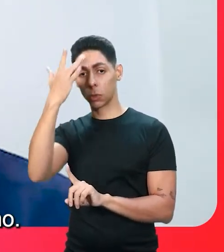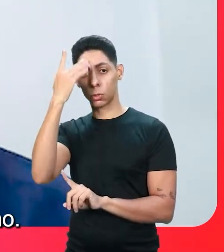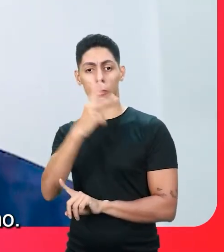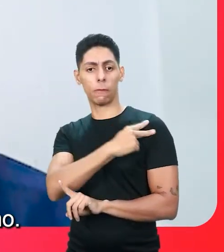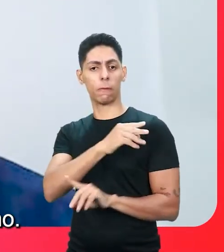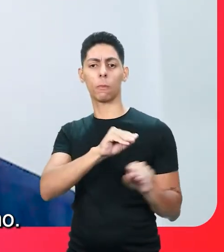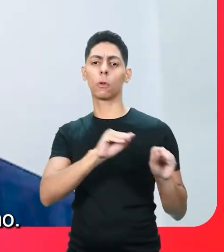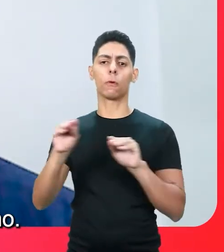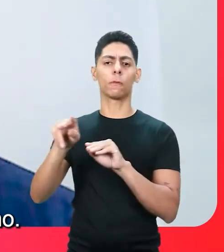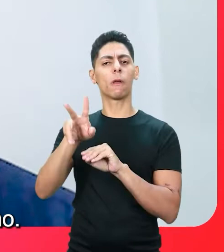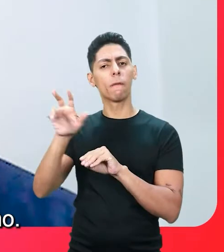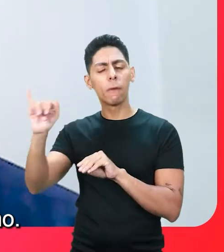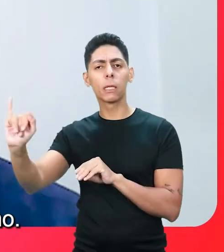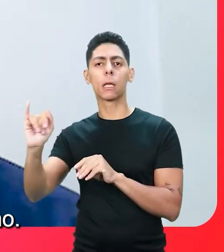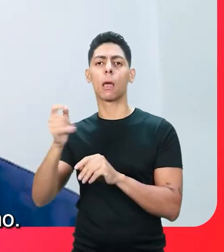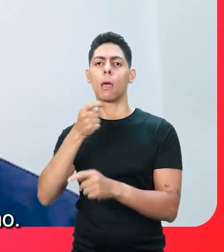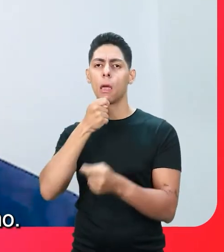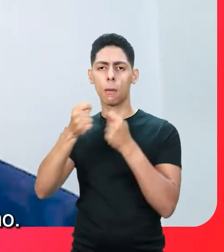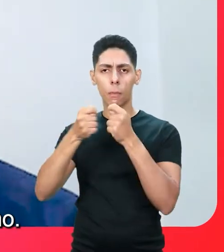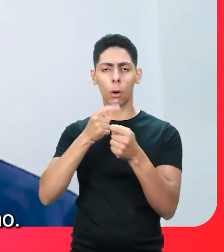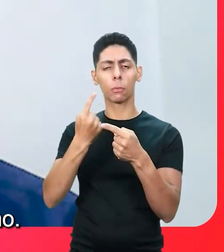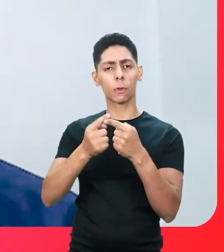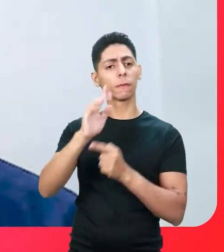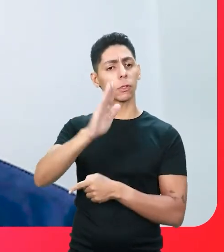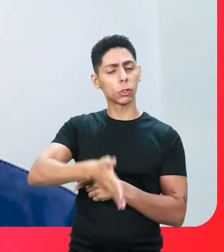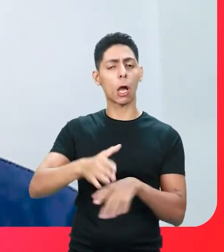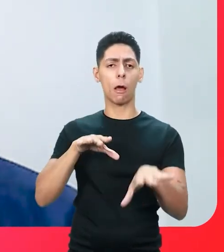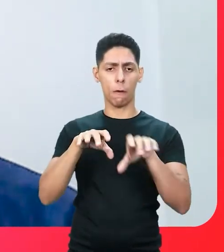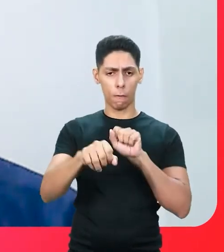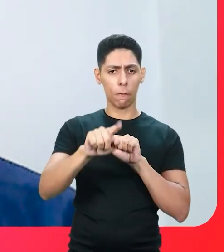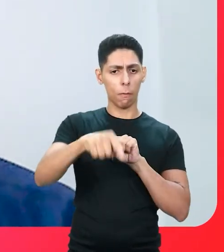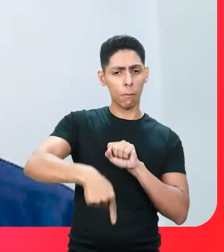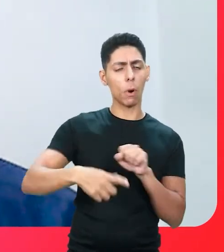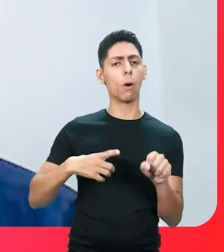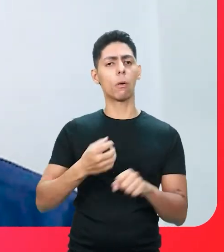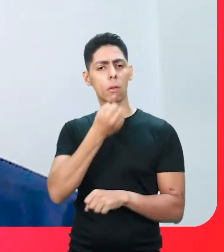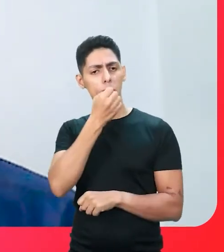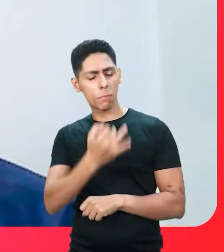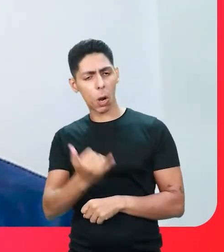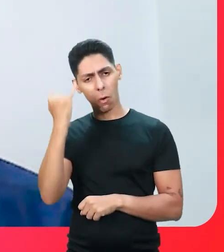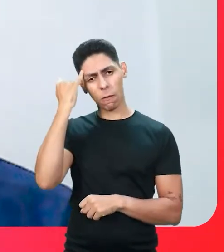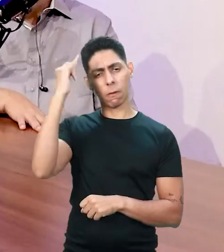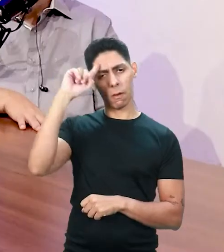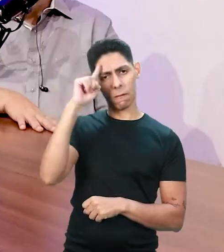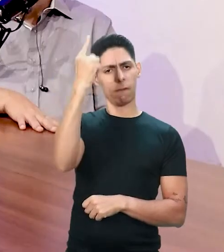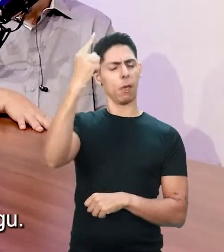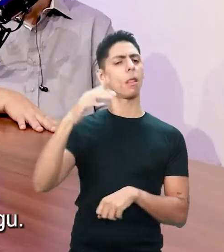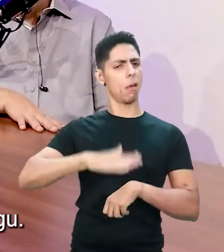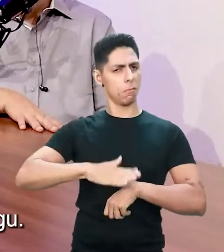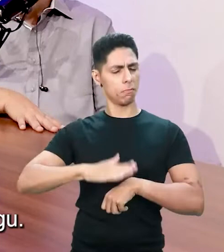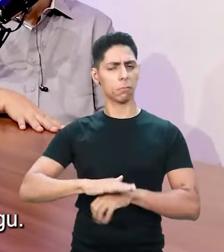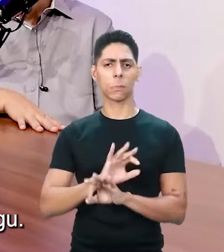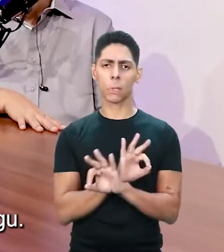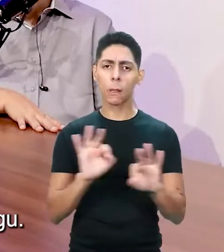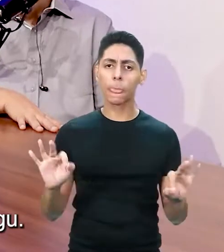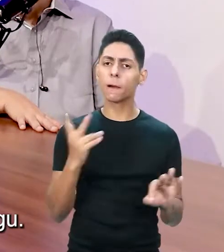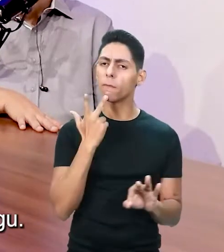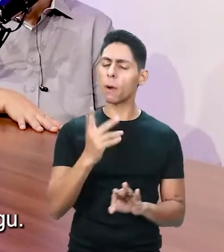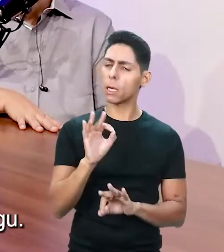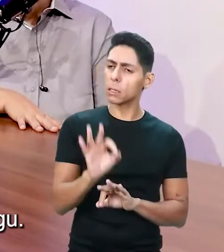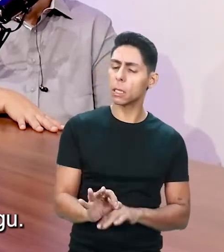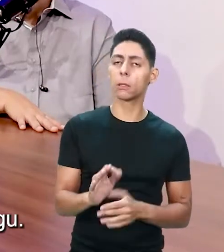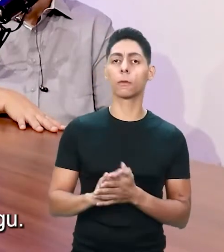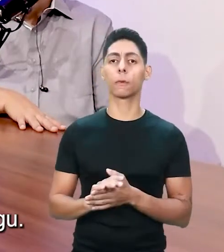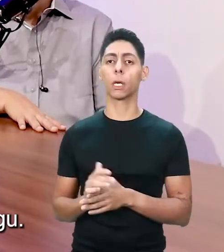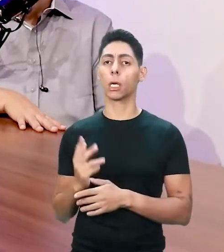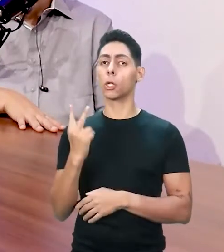você vai ser repórter, porque você já está se formando em jornalismo, você tem bom improviso, fala bem, vai ser repórter. E aí eu fiquei 2 meses